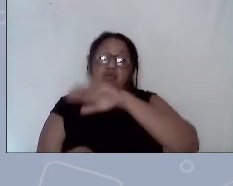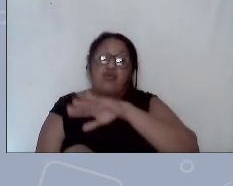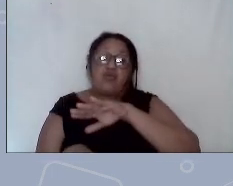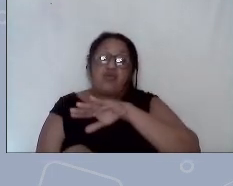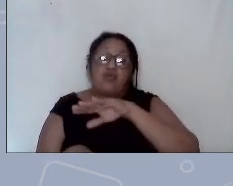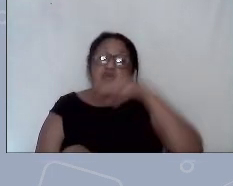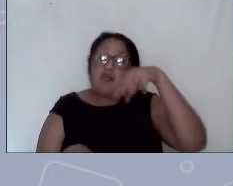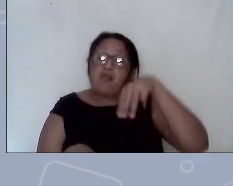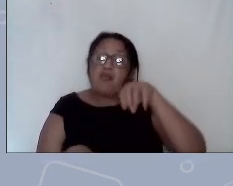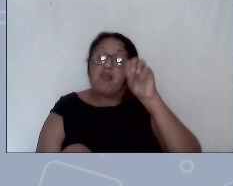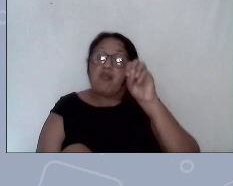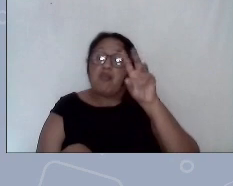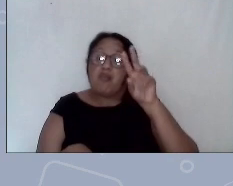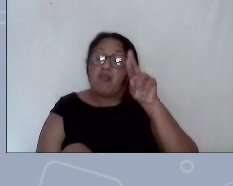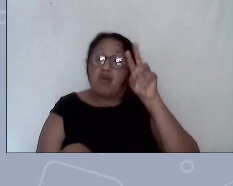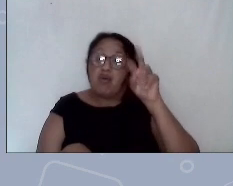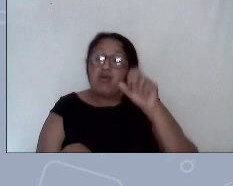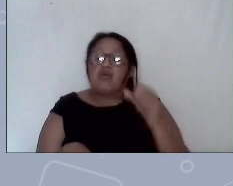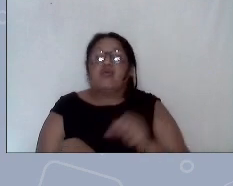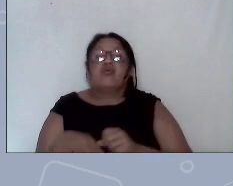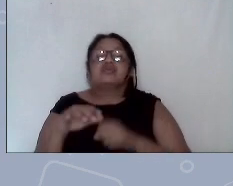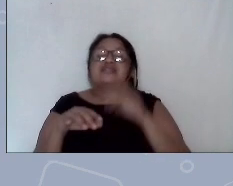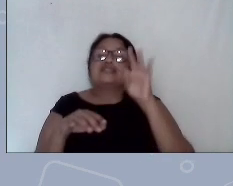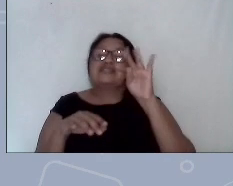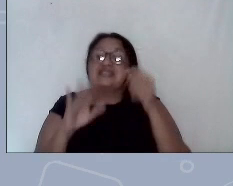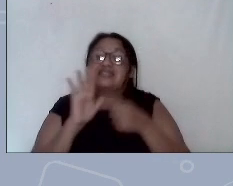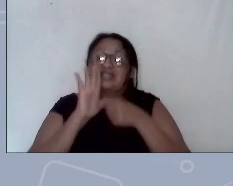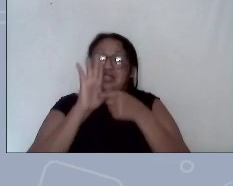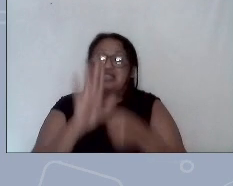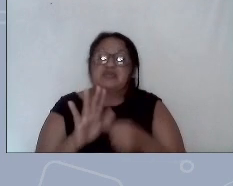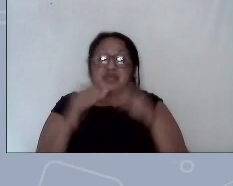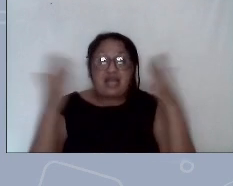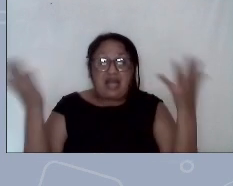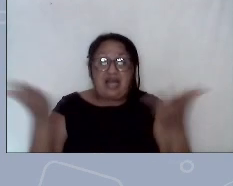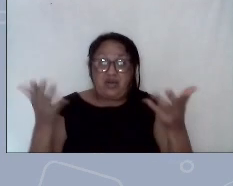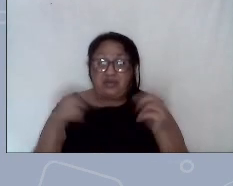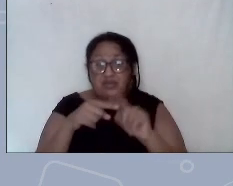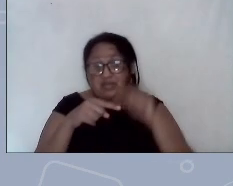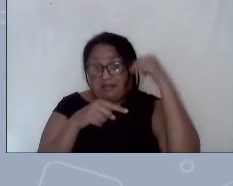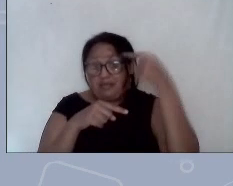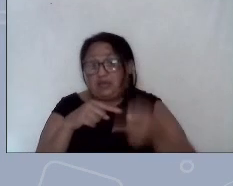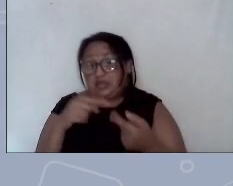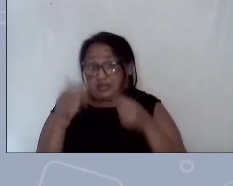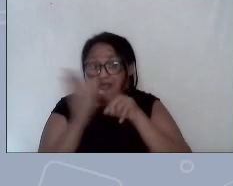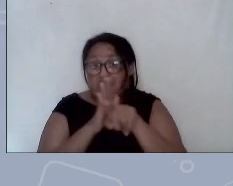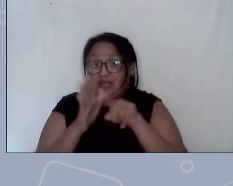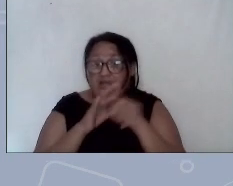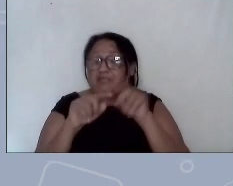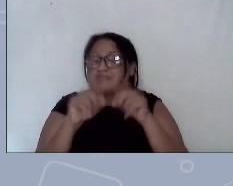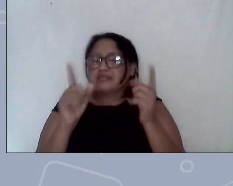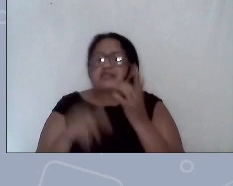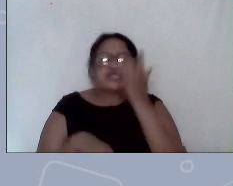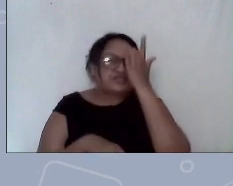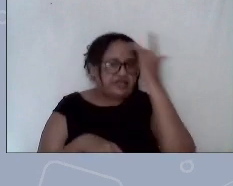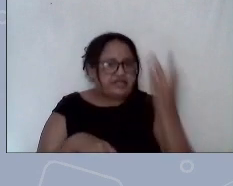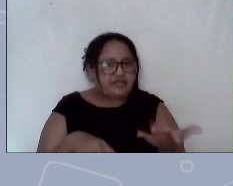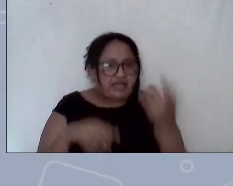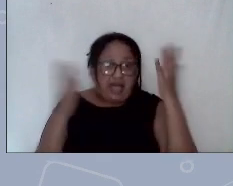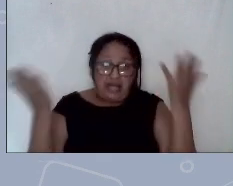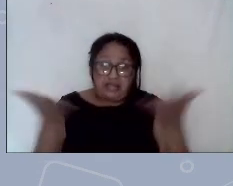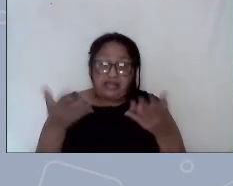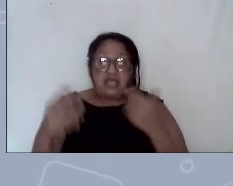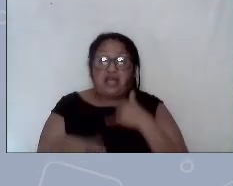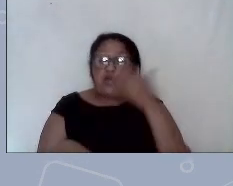-se sempre que ele dá o testemunho do que foi vamos seguir por conta do tempo a nossa próxima questão ela é mais fácil aqui eu acho que você